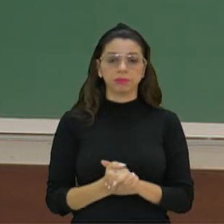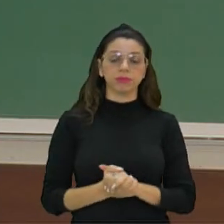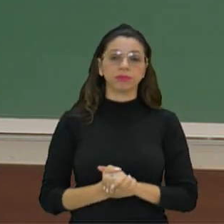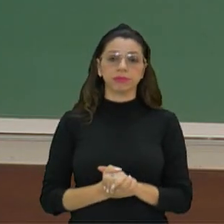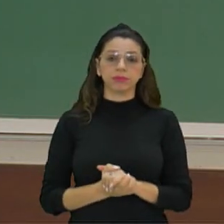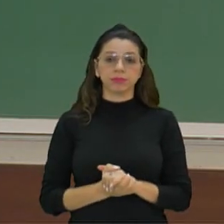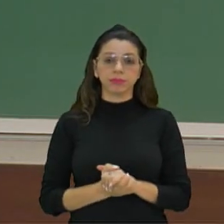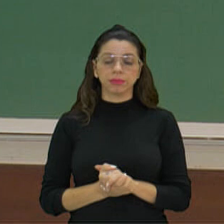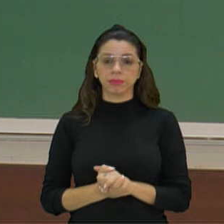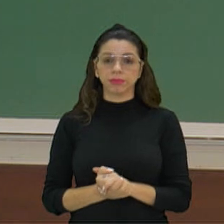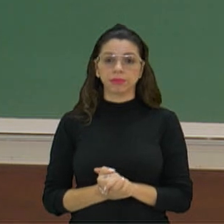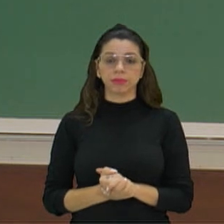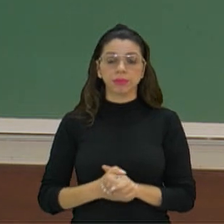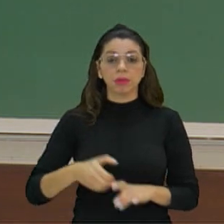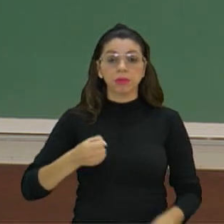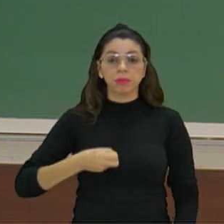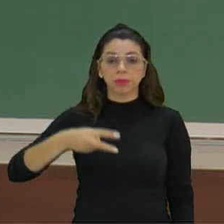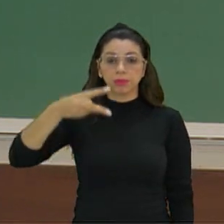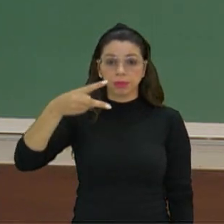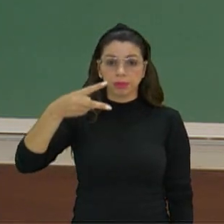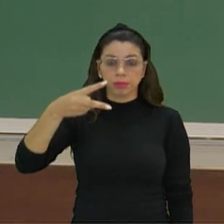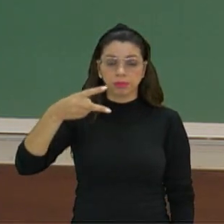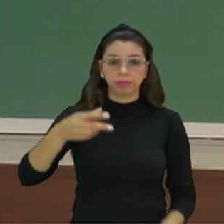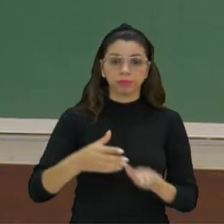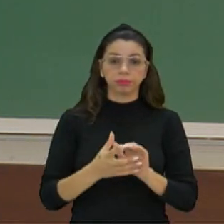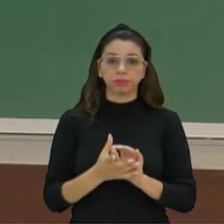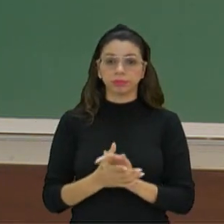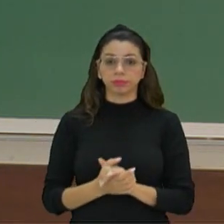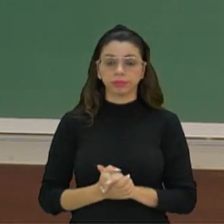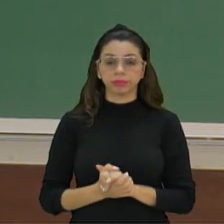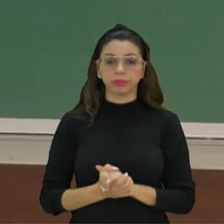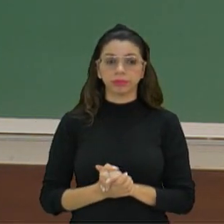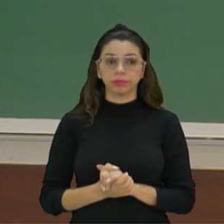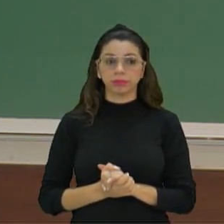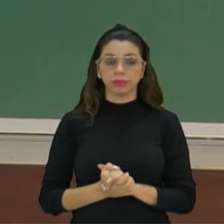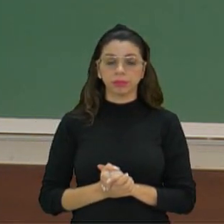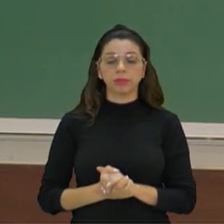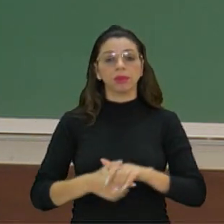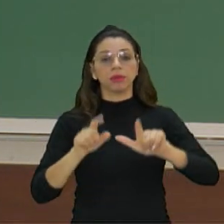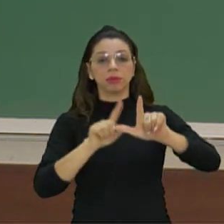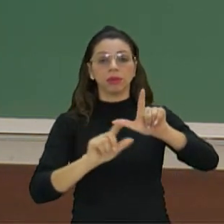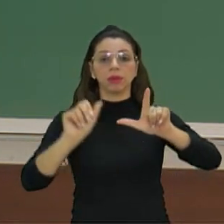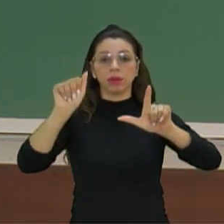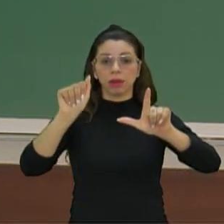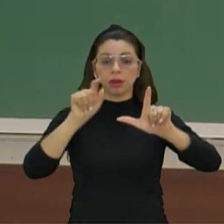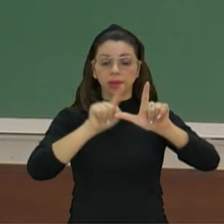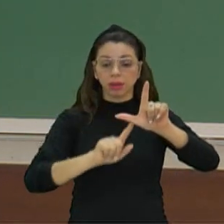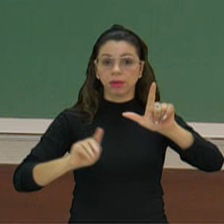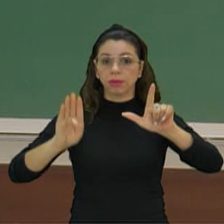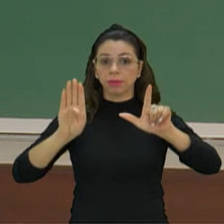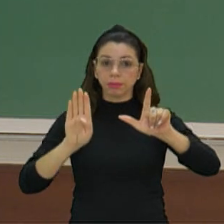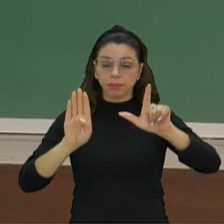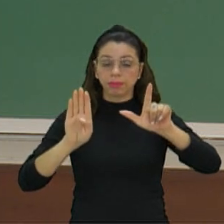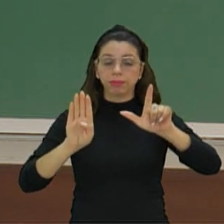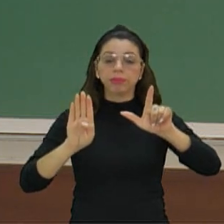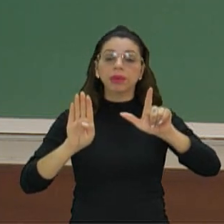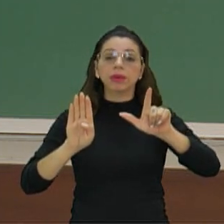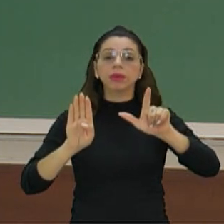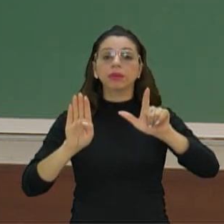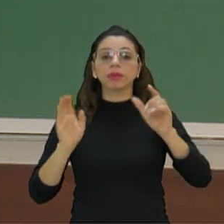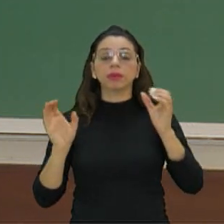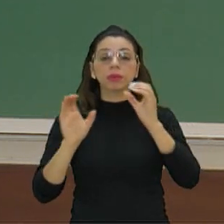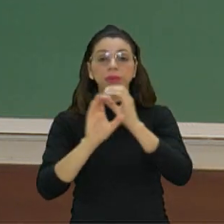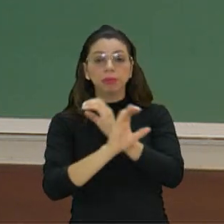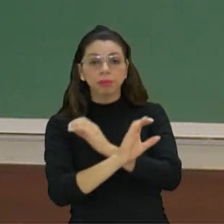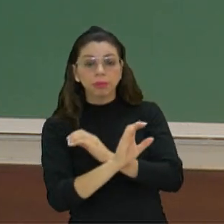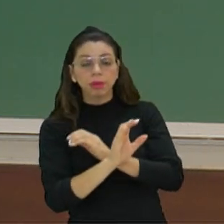ok? Número 2. Uma dessas 2 alternativas, A ou B, completa essa frase. Dom Pedro